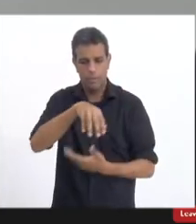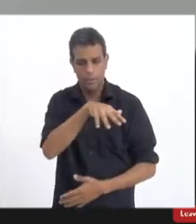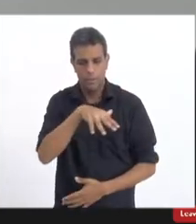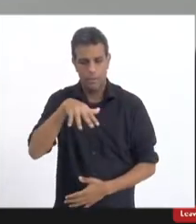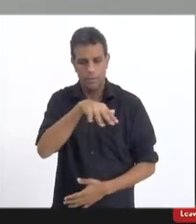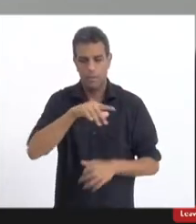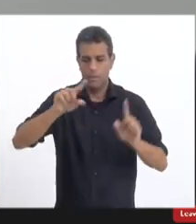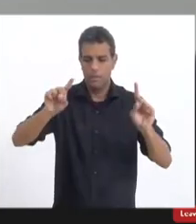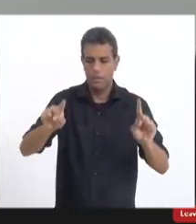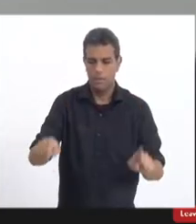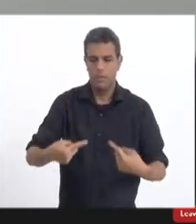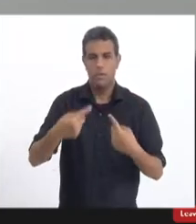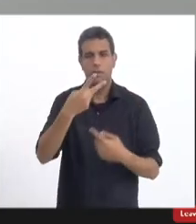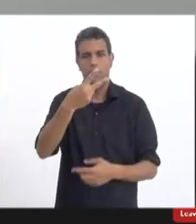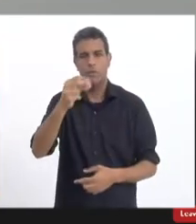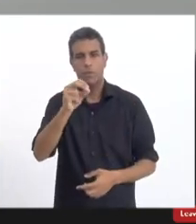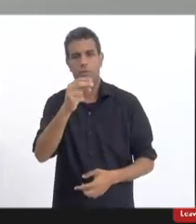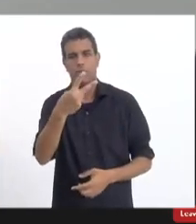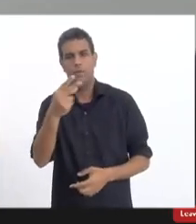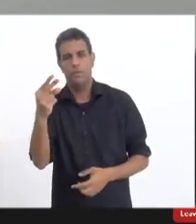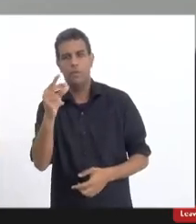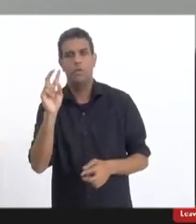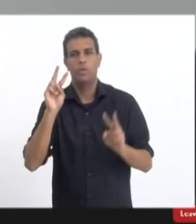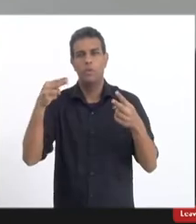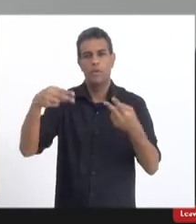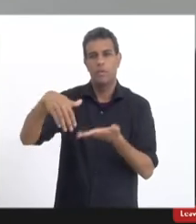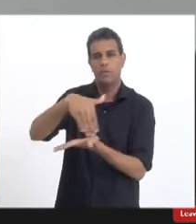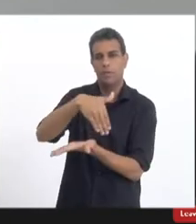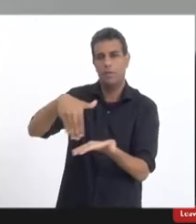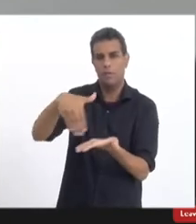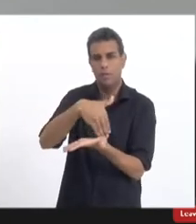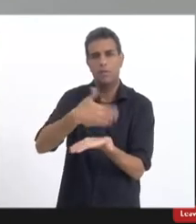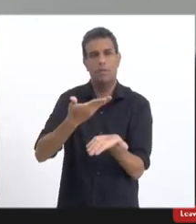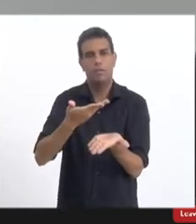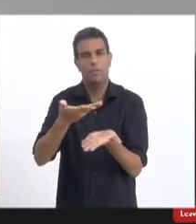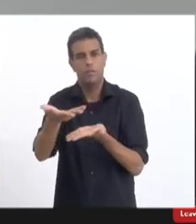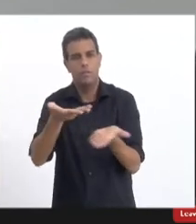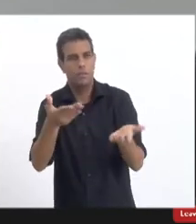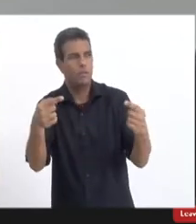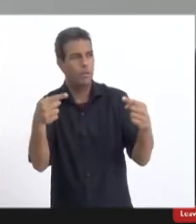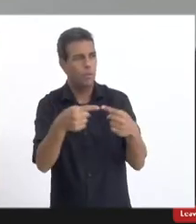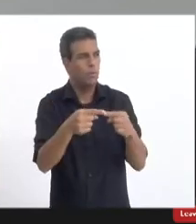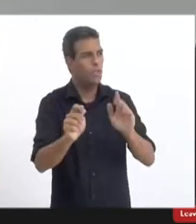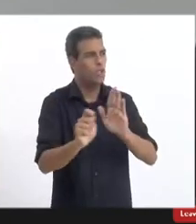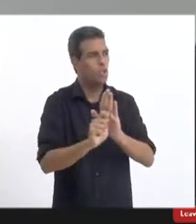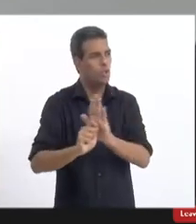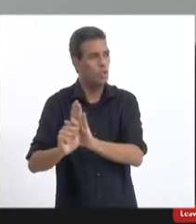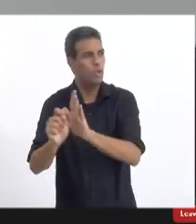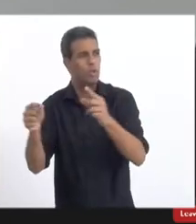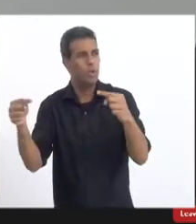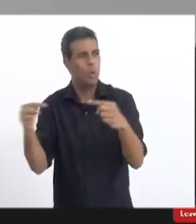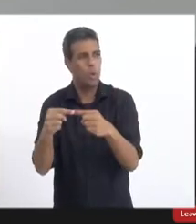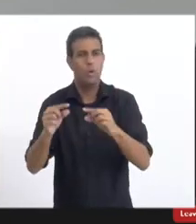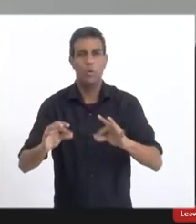Os desafios para 2022. A Secretaria de Álcool e Drogas tem atuado sempre